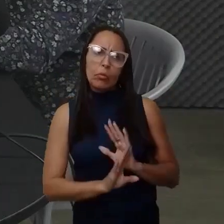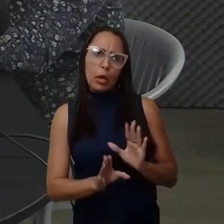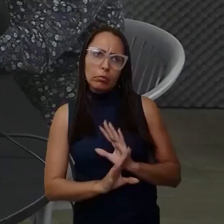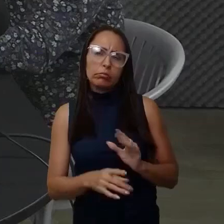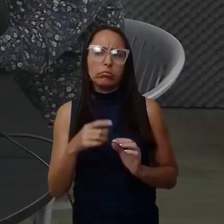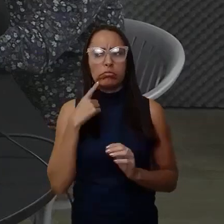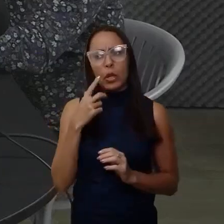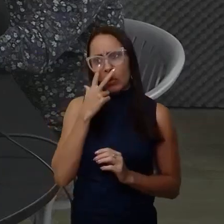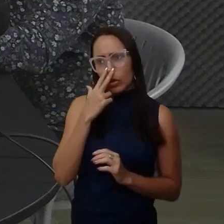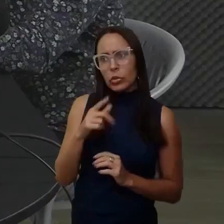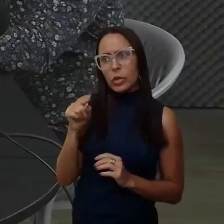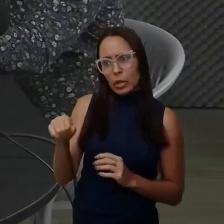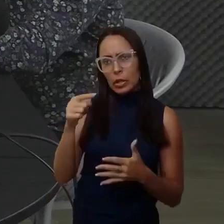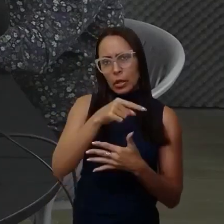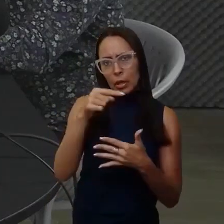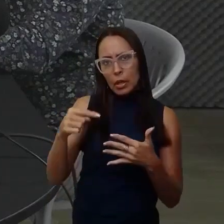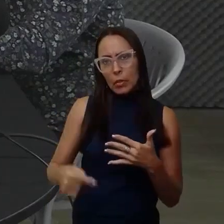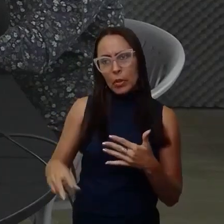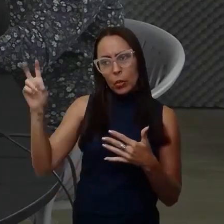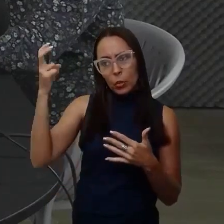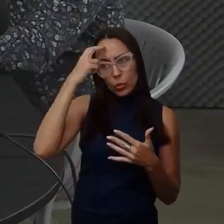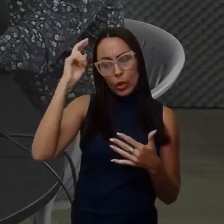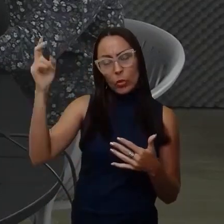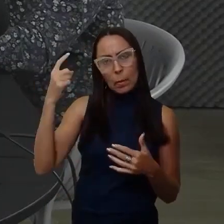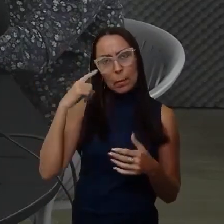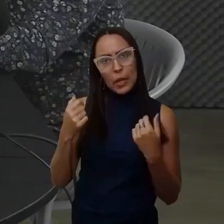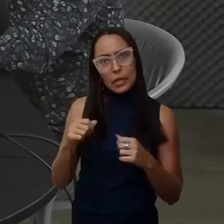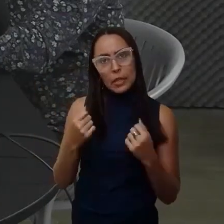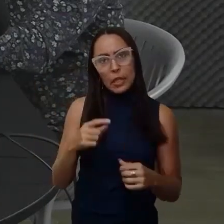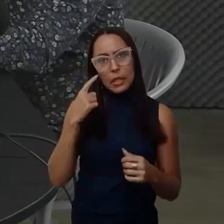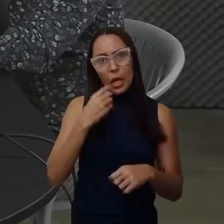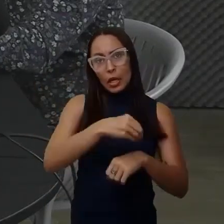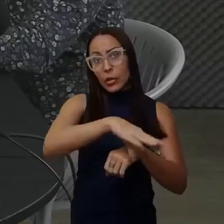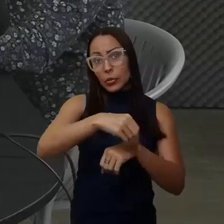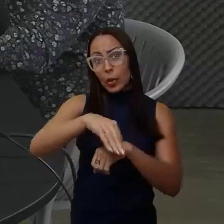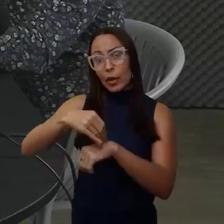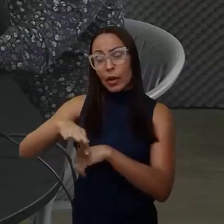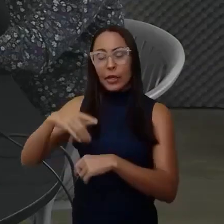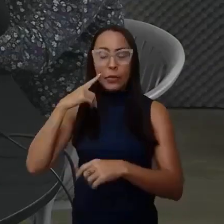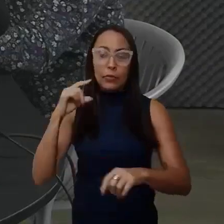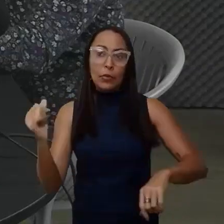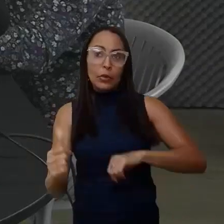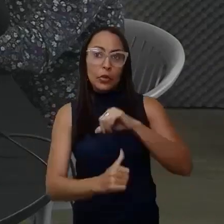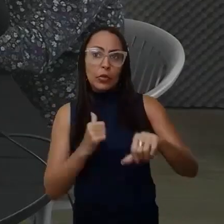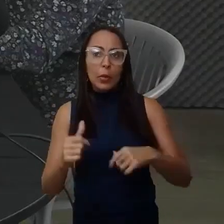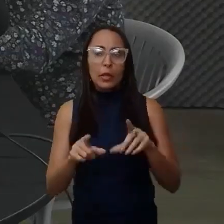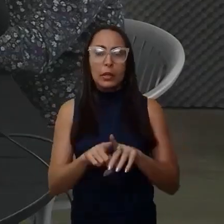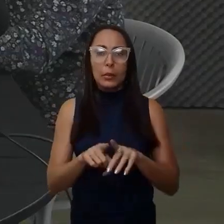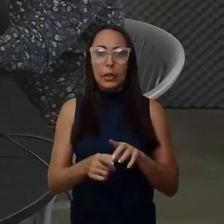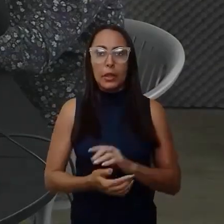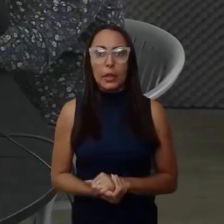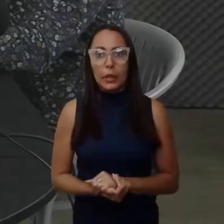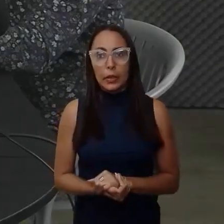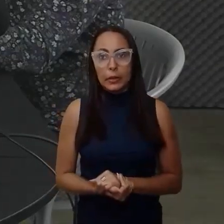aqui tem elementos da nossa cultura que precisam chegar à população. Então eu vou transformar isso num produto audiovisual que